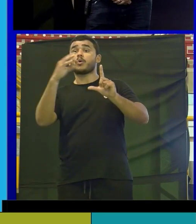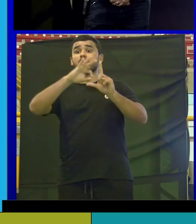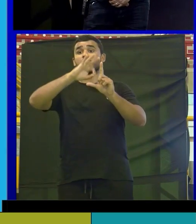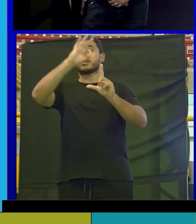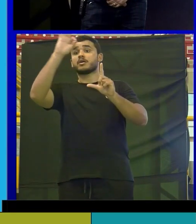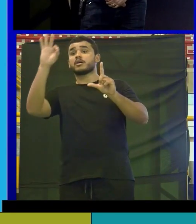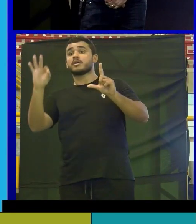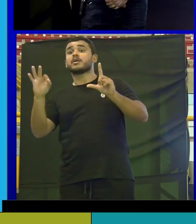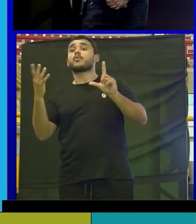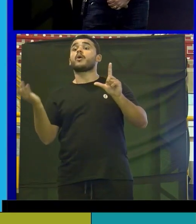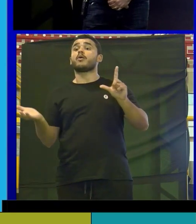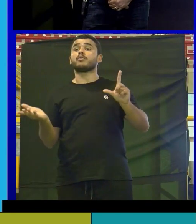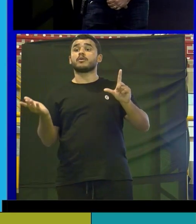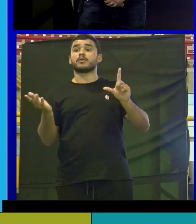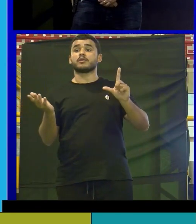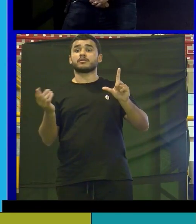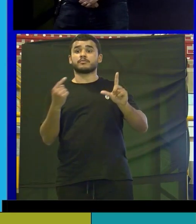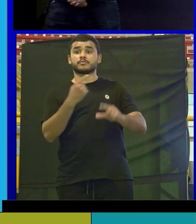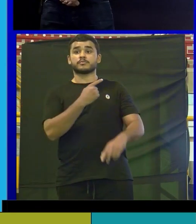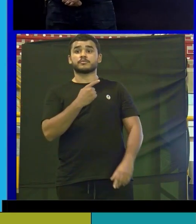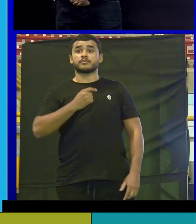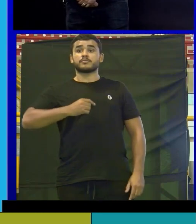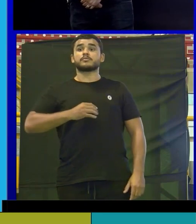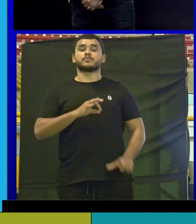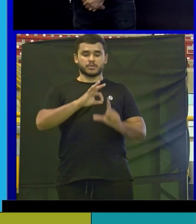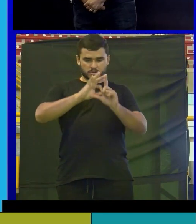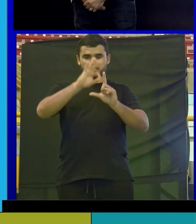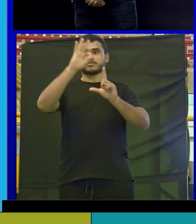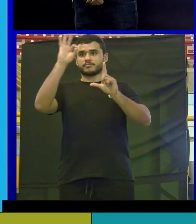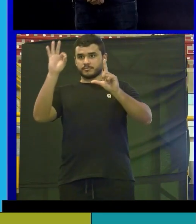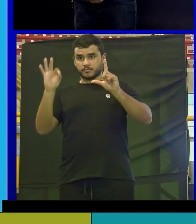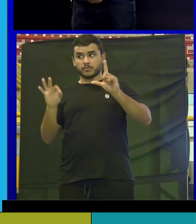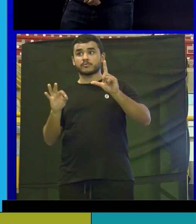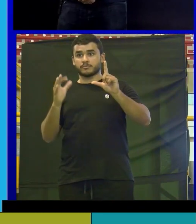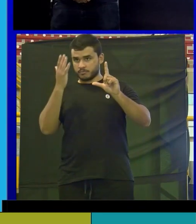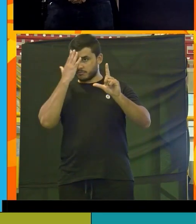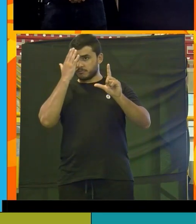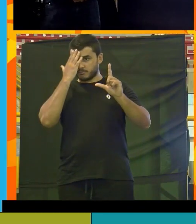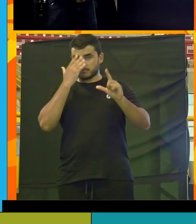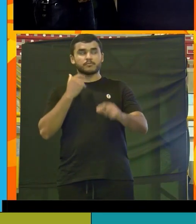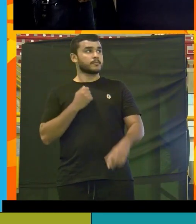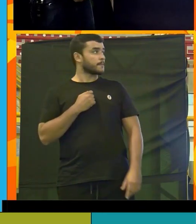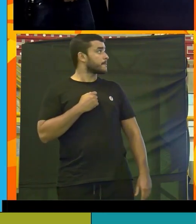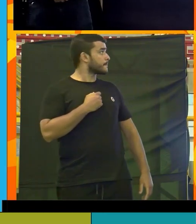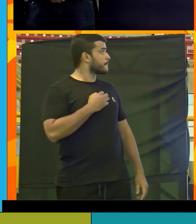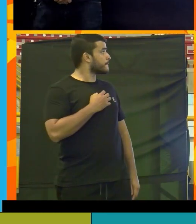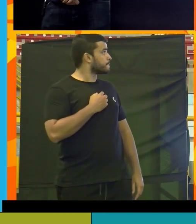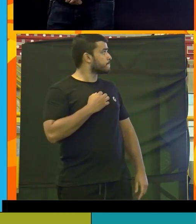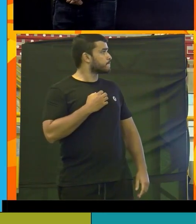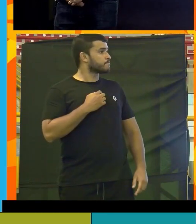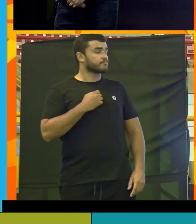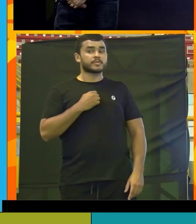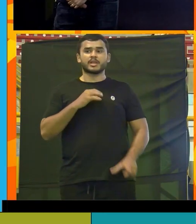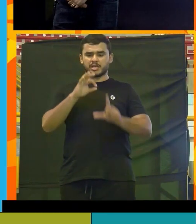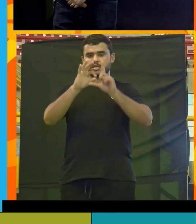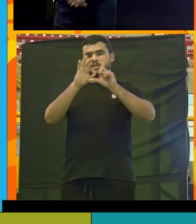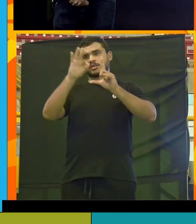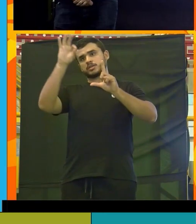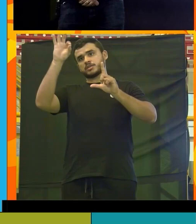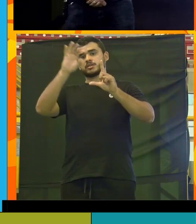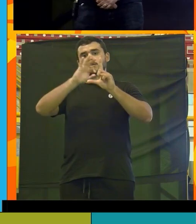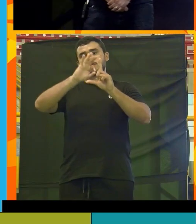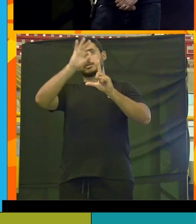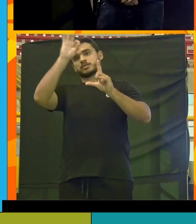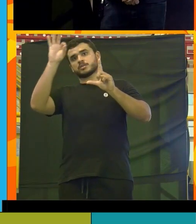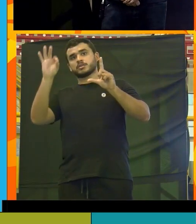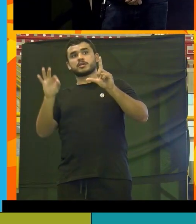Olhem e observem bem o gráfico, por favor. Respondam. Trata-se de um